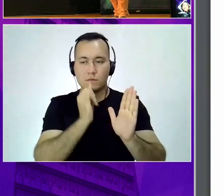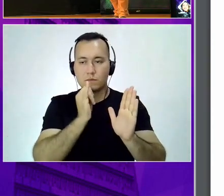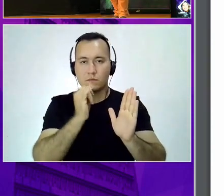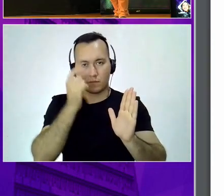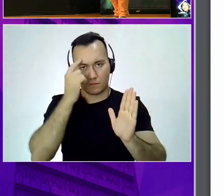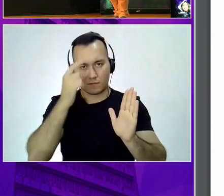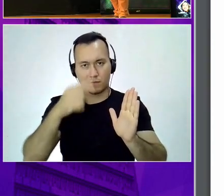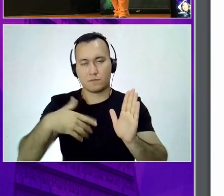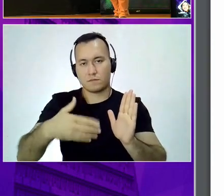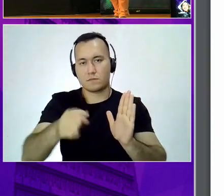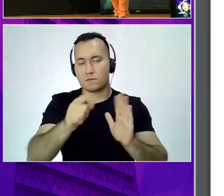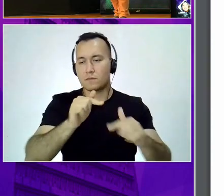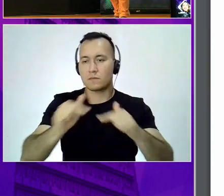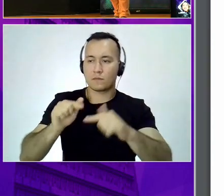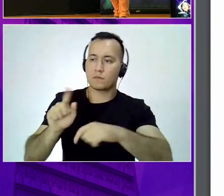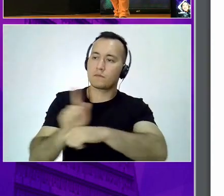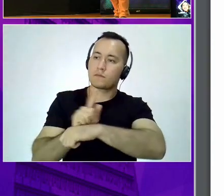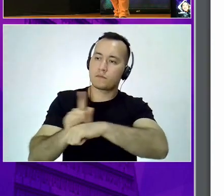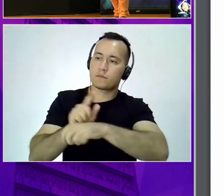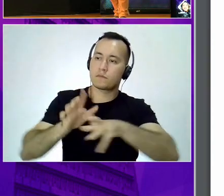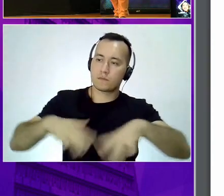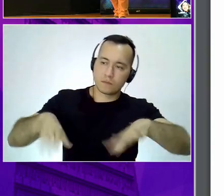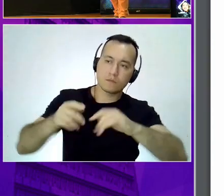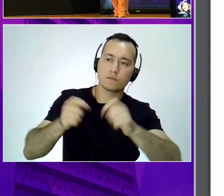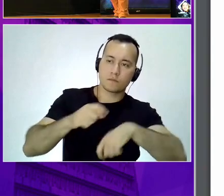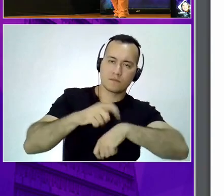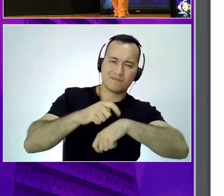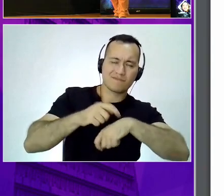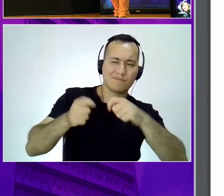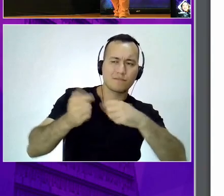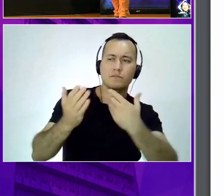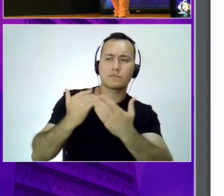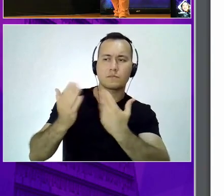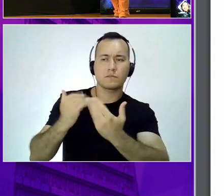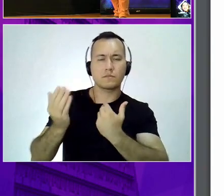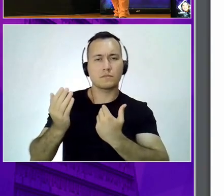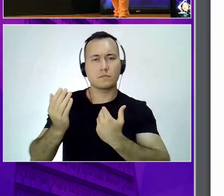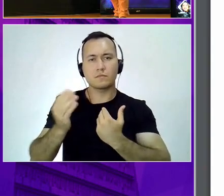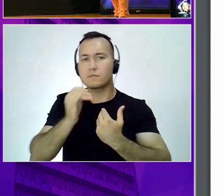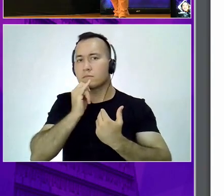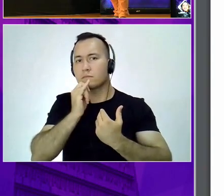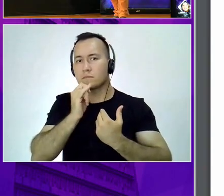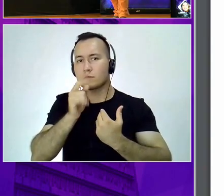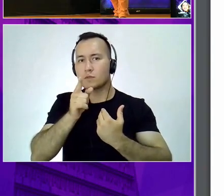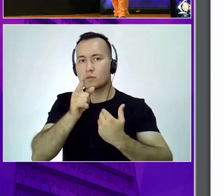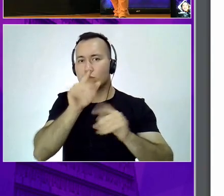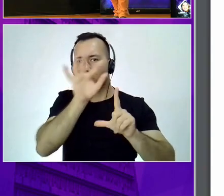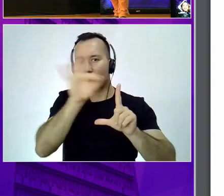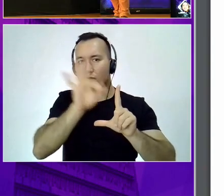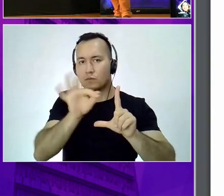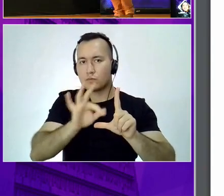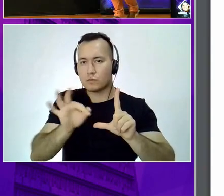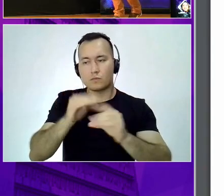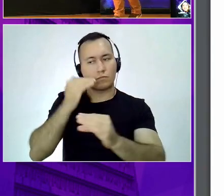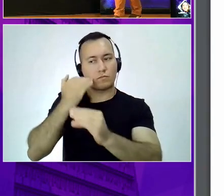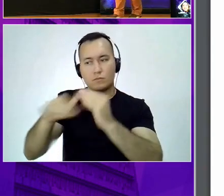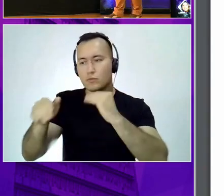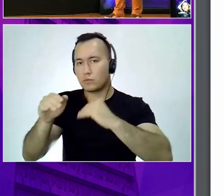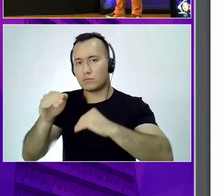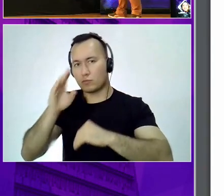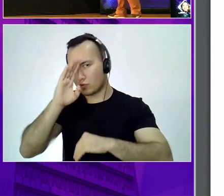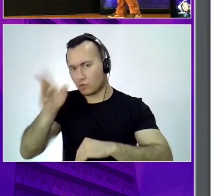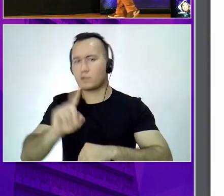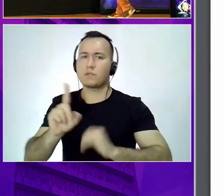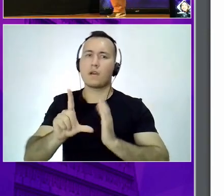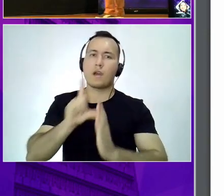né, que pessoas que dá tempo de você falar com eles, você não vai necessariamente mandar o formulário, né? Você vai entrevistar, vai falar com eles pessoalmente. Então